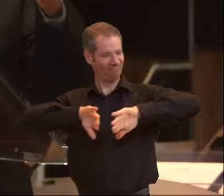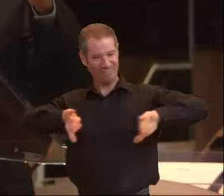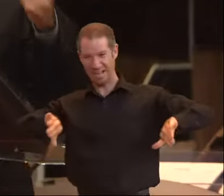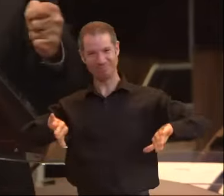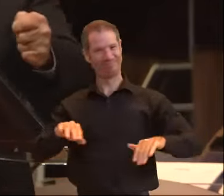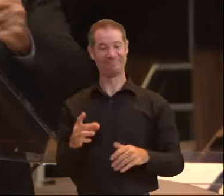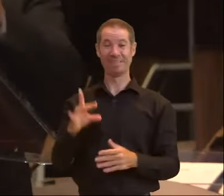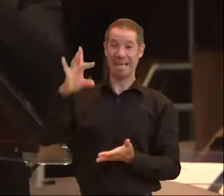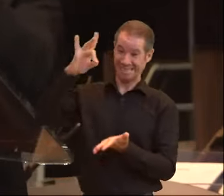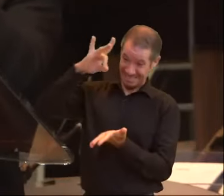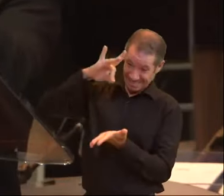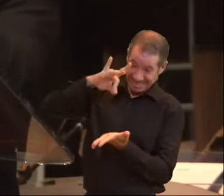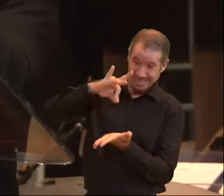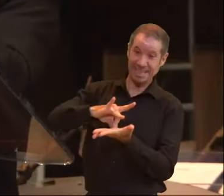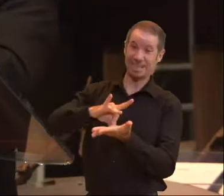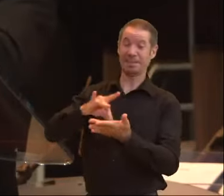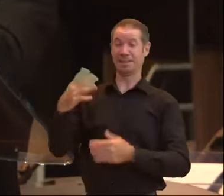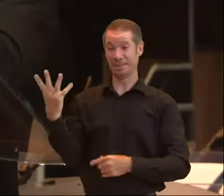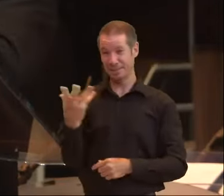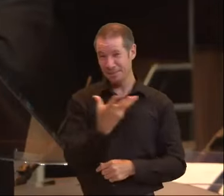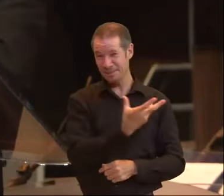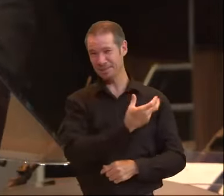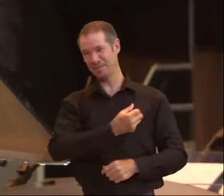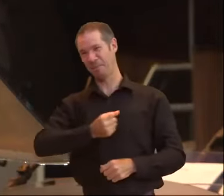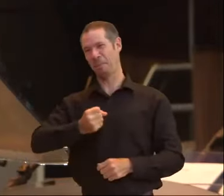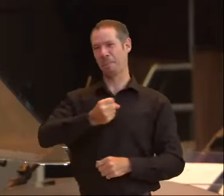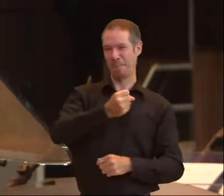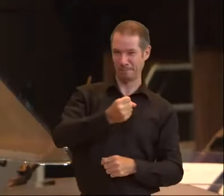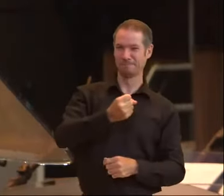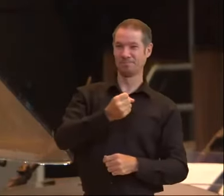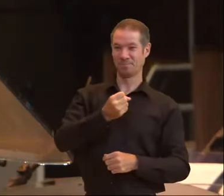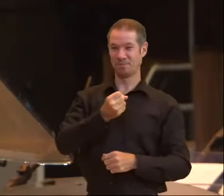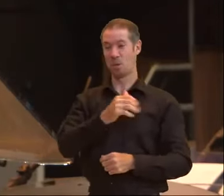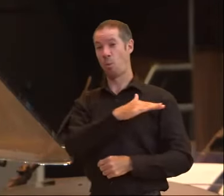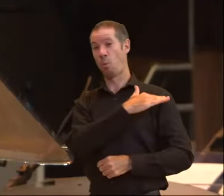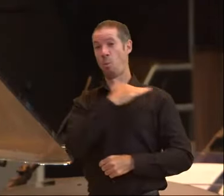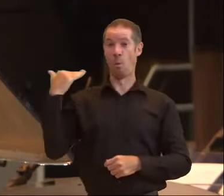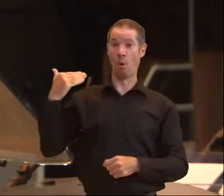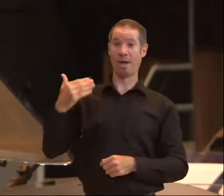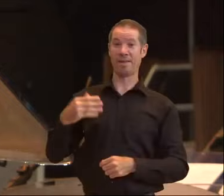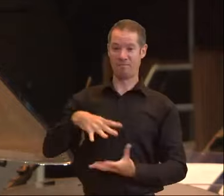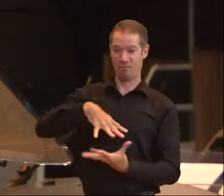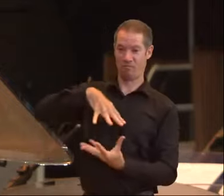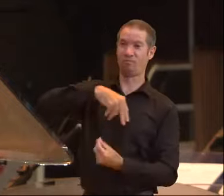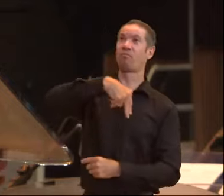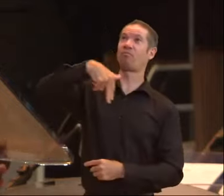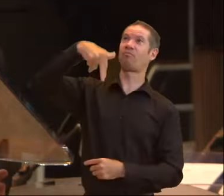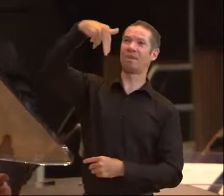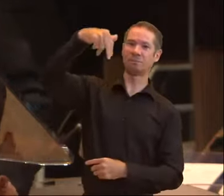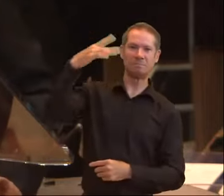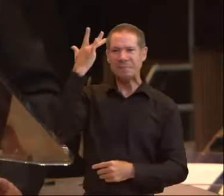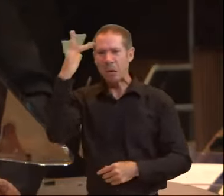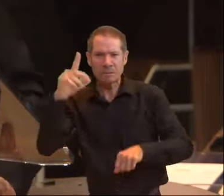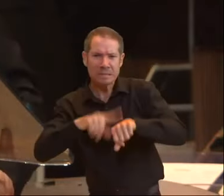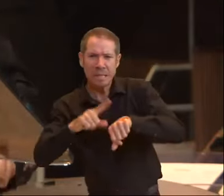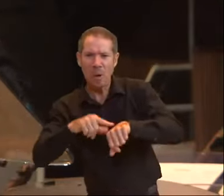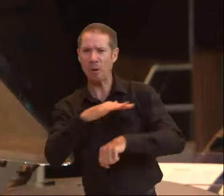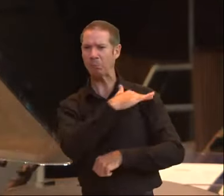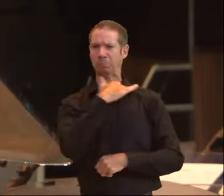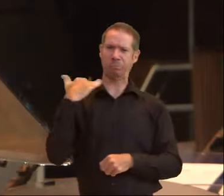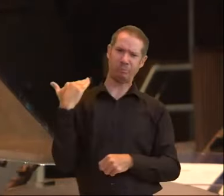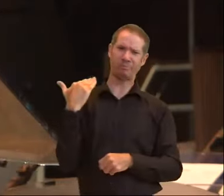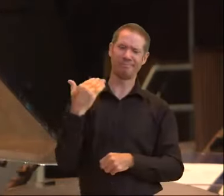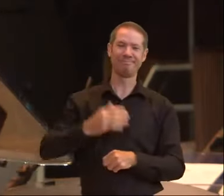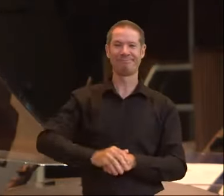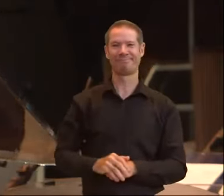a certeza da salvação quando partirmos daqui. Eu não sei a hora que vou partir.